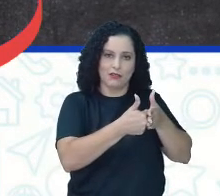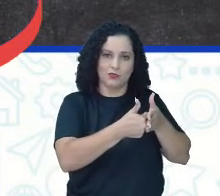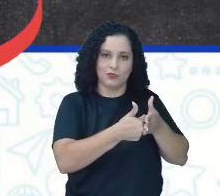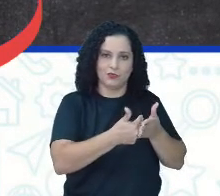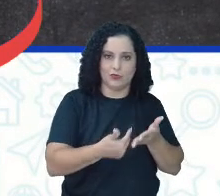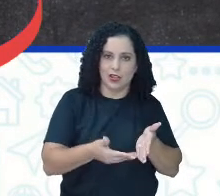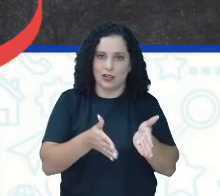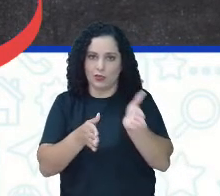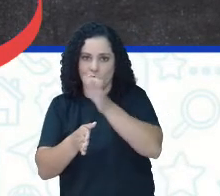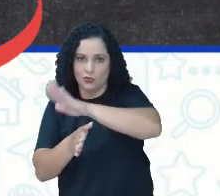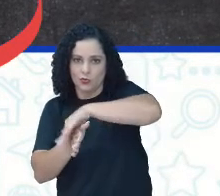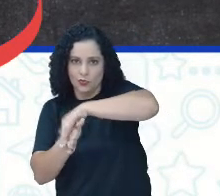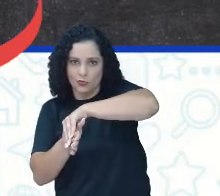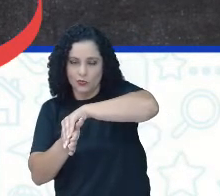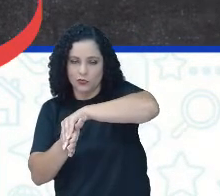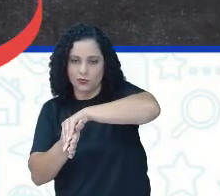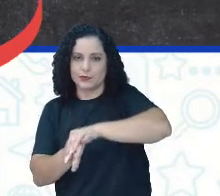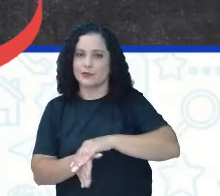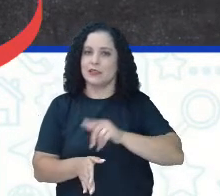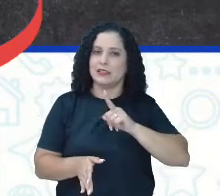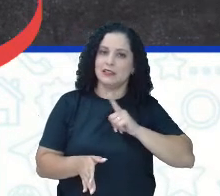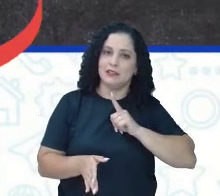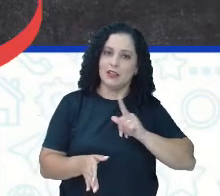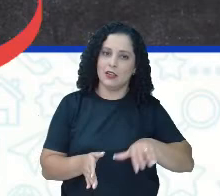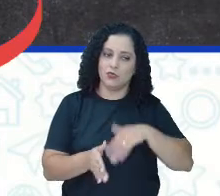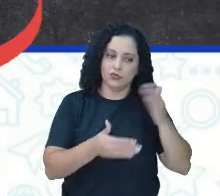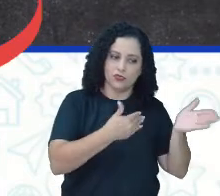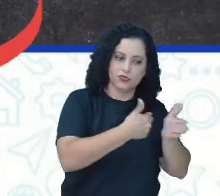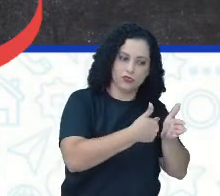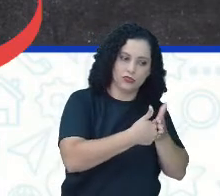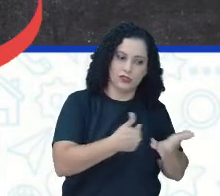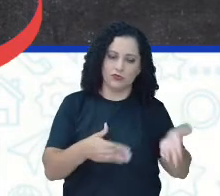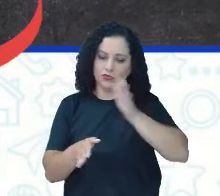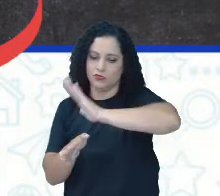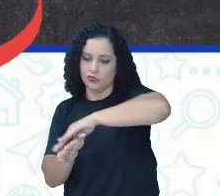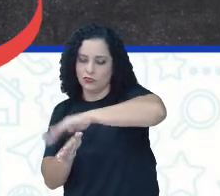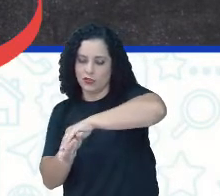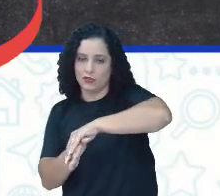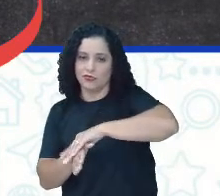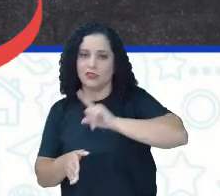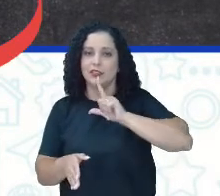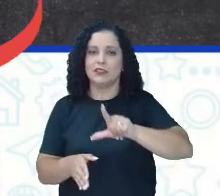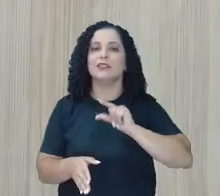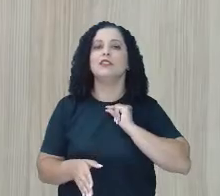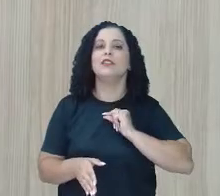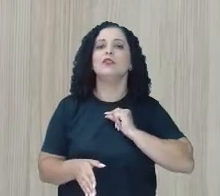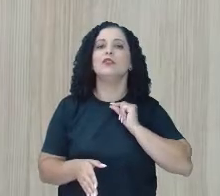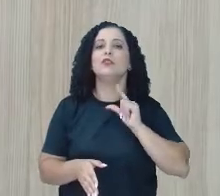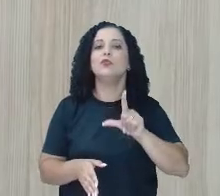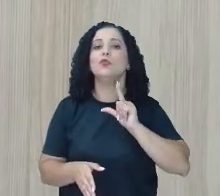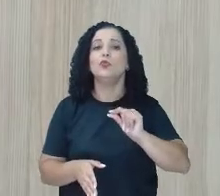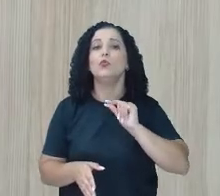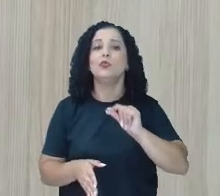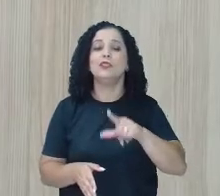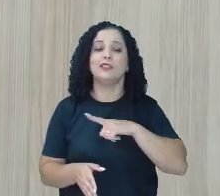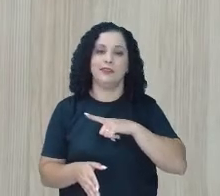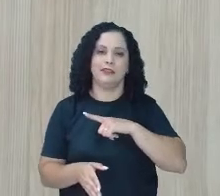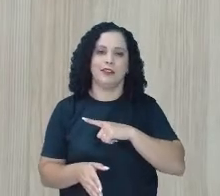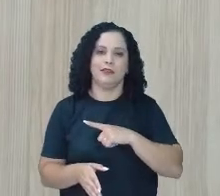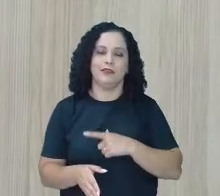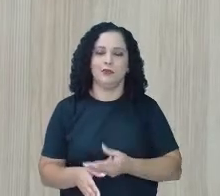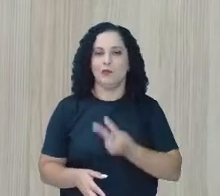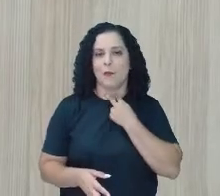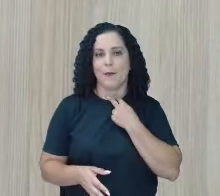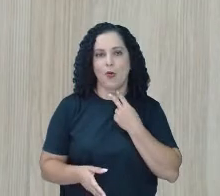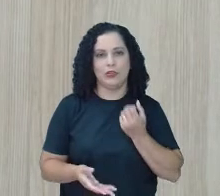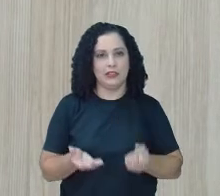eu coloco aí os dois vértices que estão do lado e ligo, eu vou estar construindo apenas um lado desse polígono. Não vai dar para construir